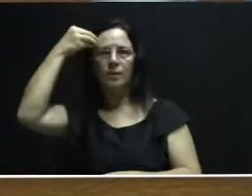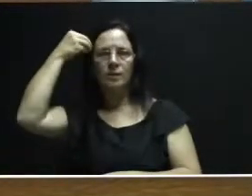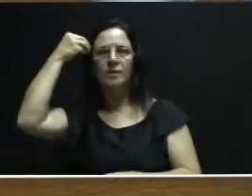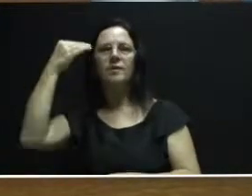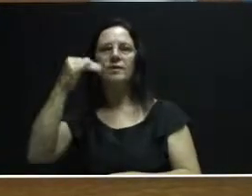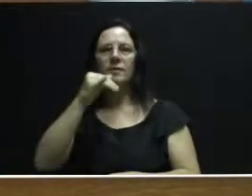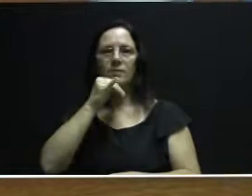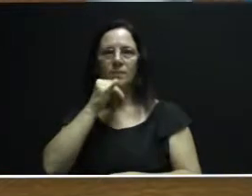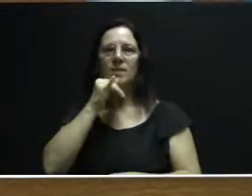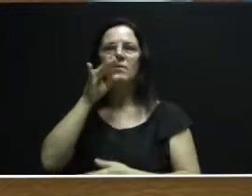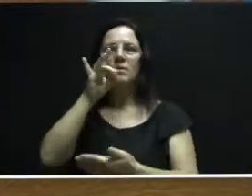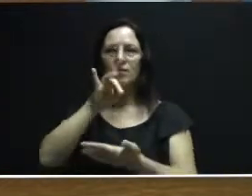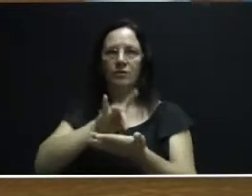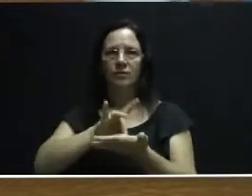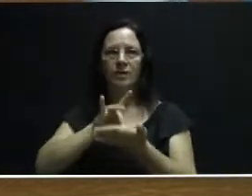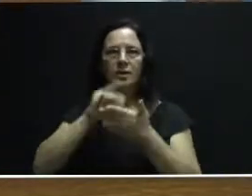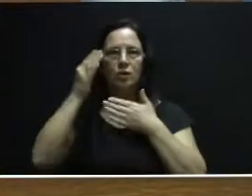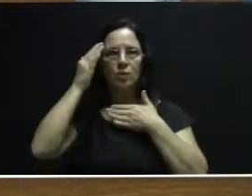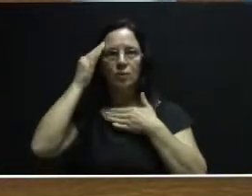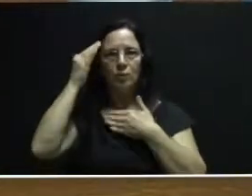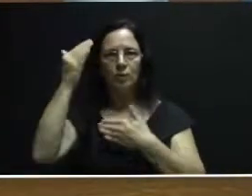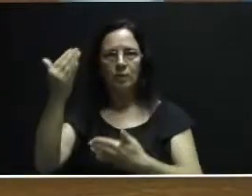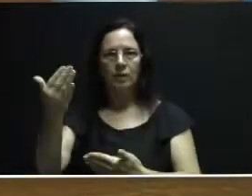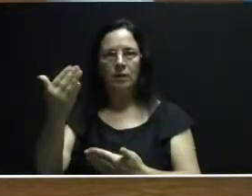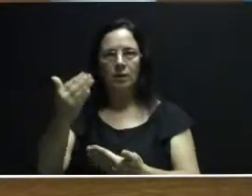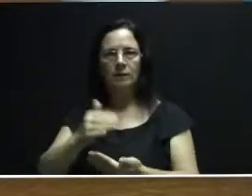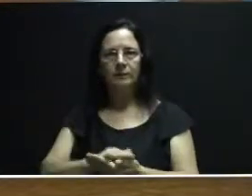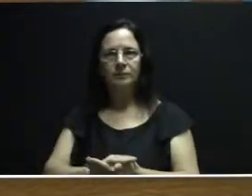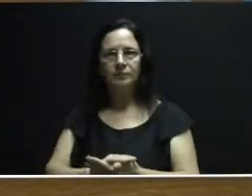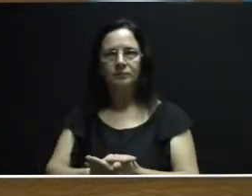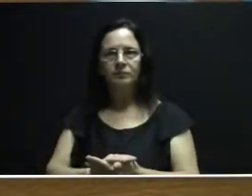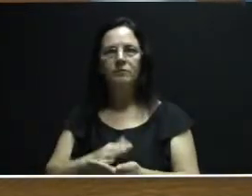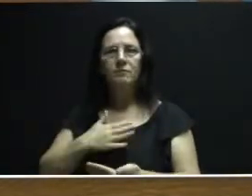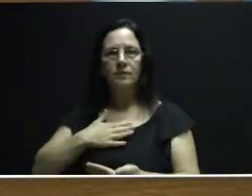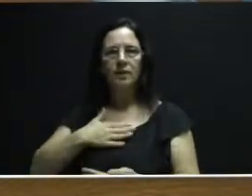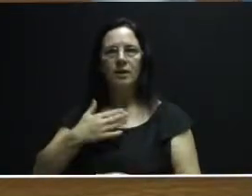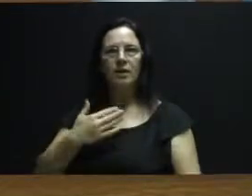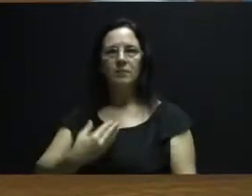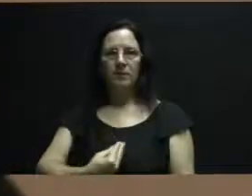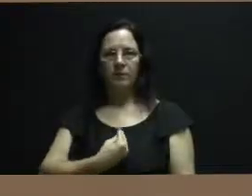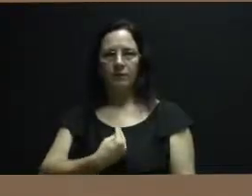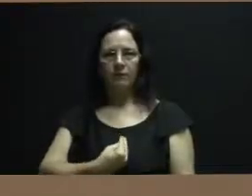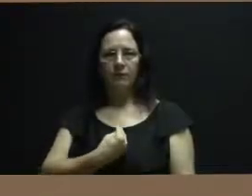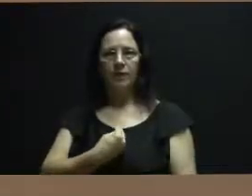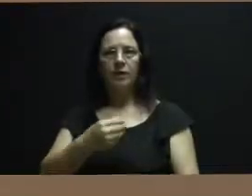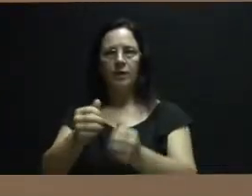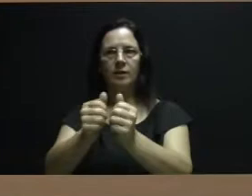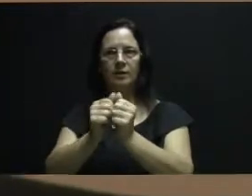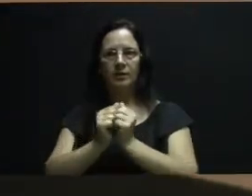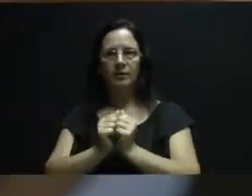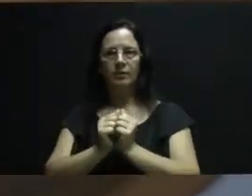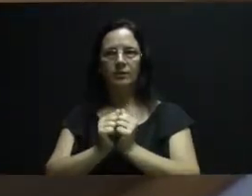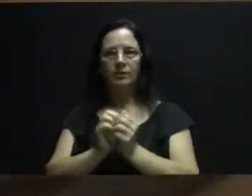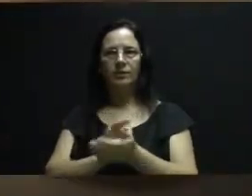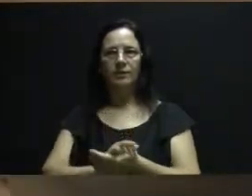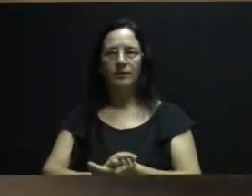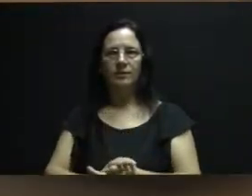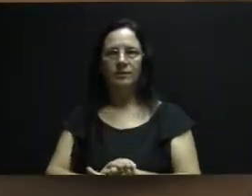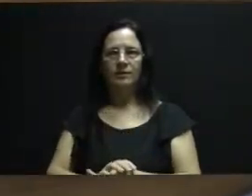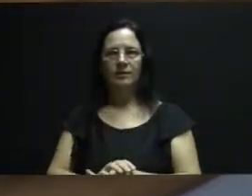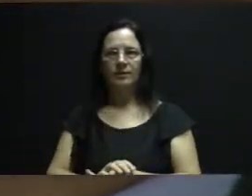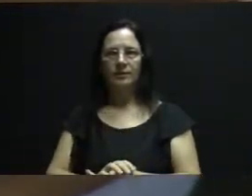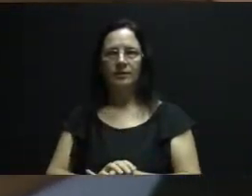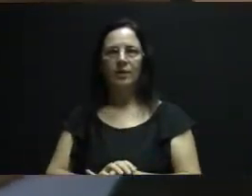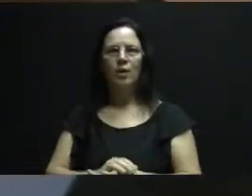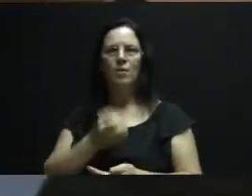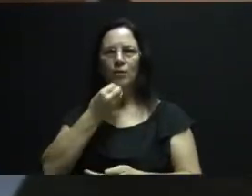um exemplo, realmente. Muito obrigado também por fazer parte da minha história, da minha vida também, e isso enobreceu ainda mais, e você como um